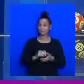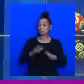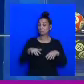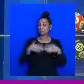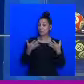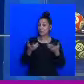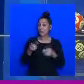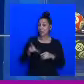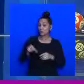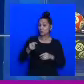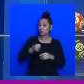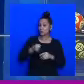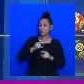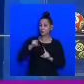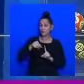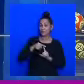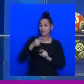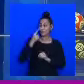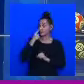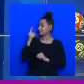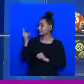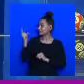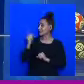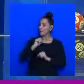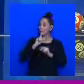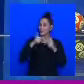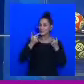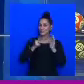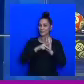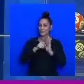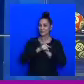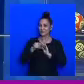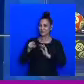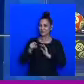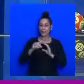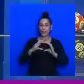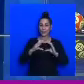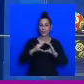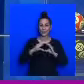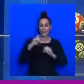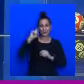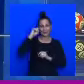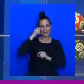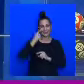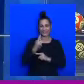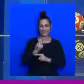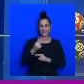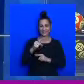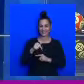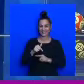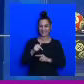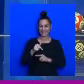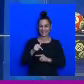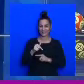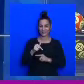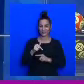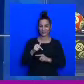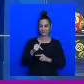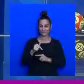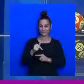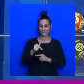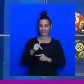O que será que vem por aí, hein? Mais um número chegando. Boa sorte para você. Bola preta número 17.